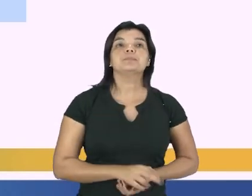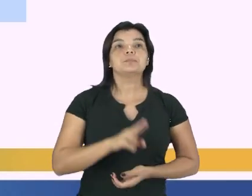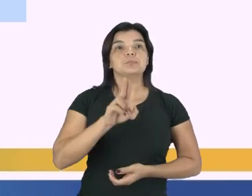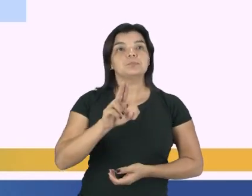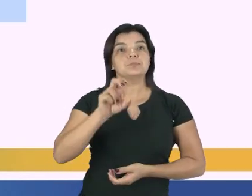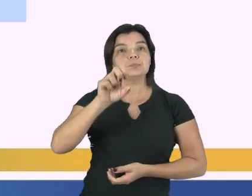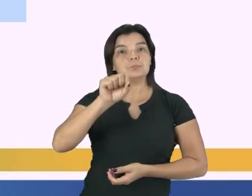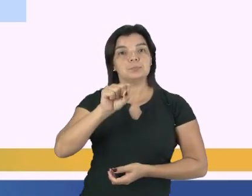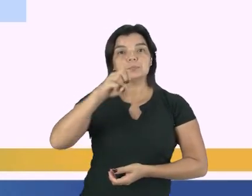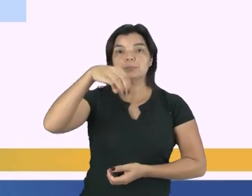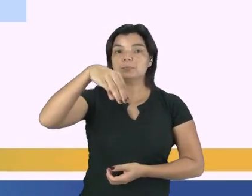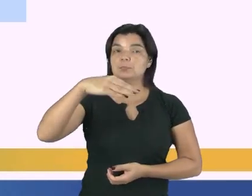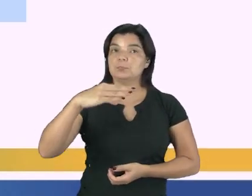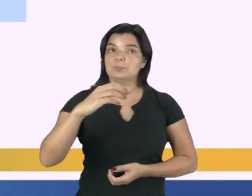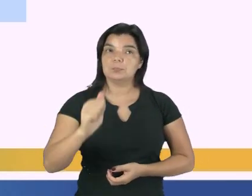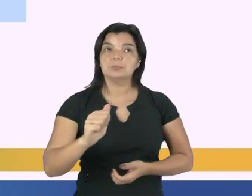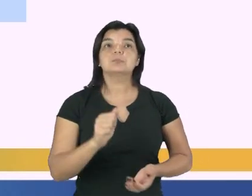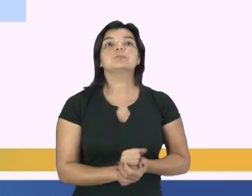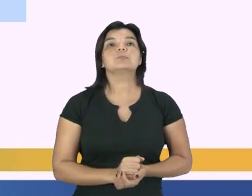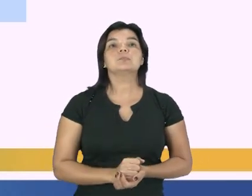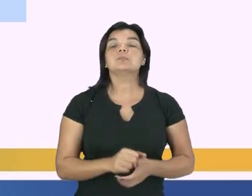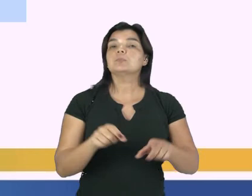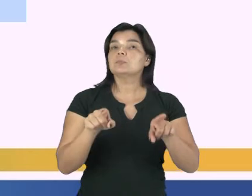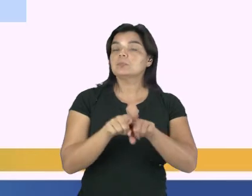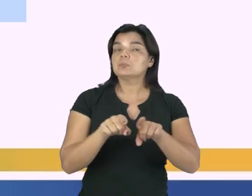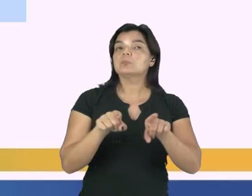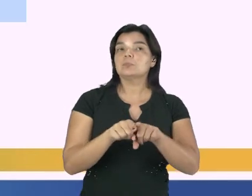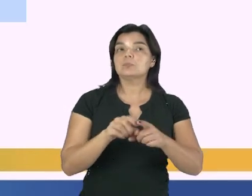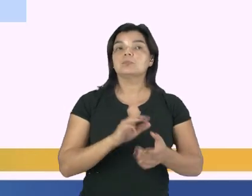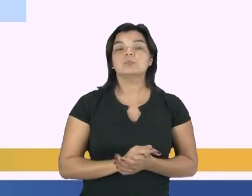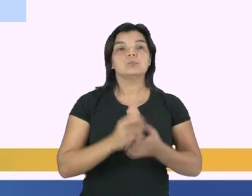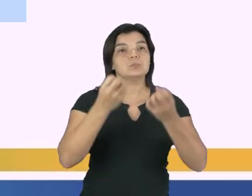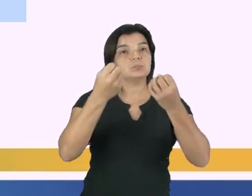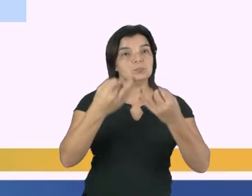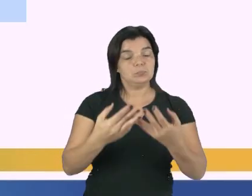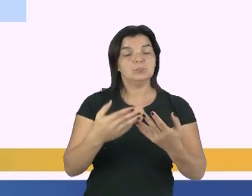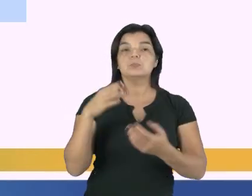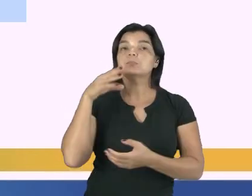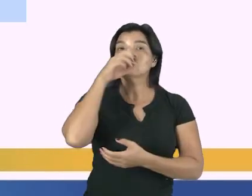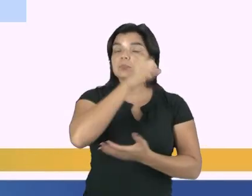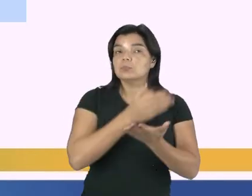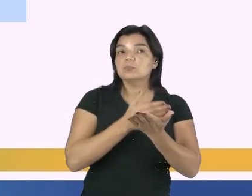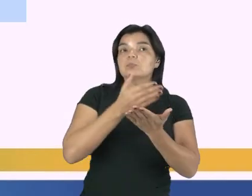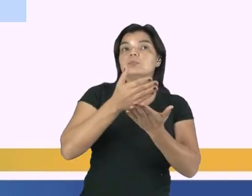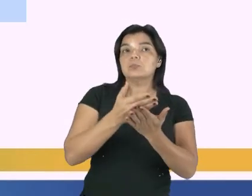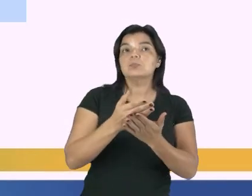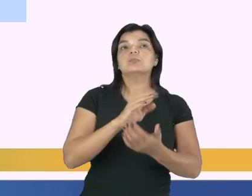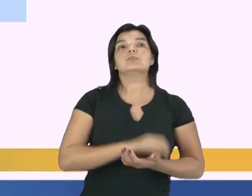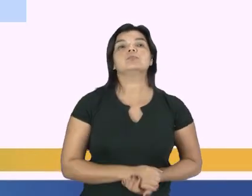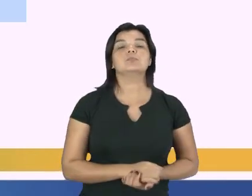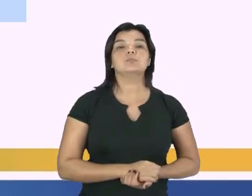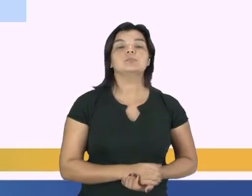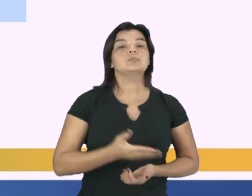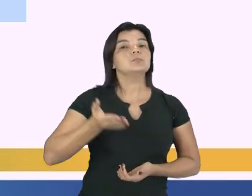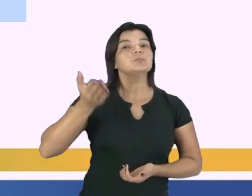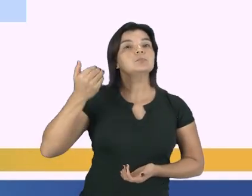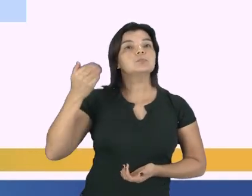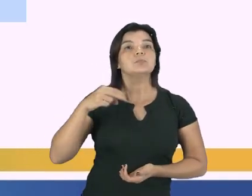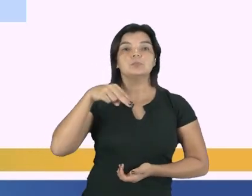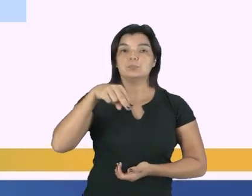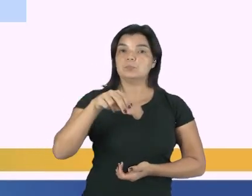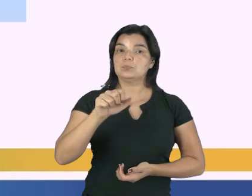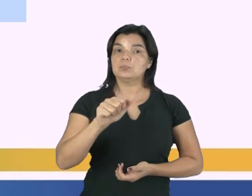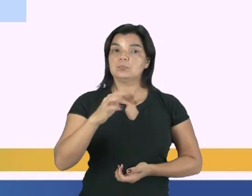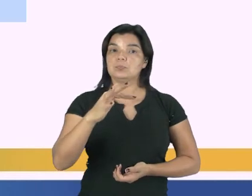A USMCA, que até deu uma citação breve lá no começo, é o